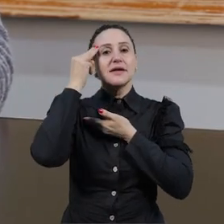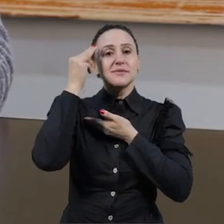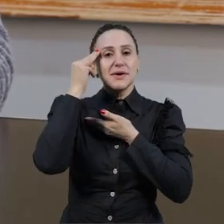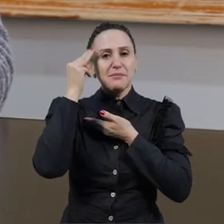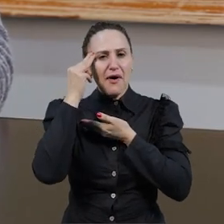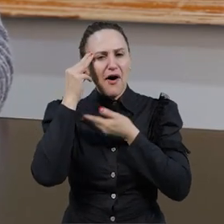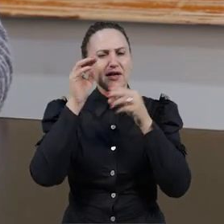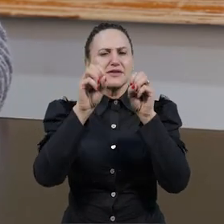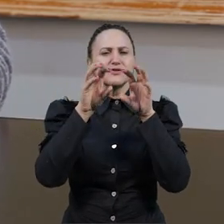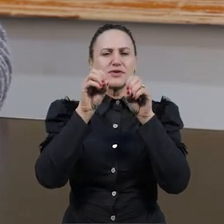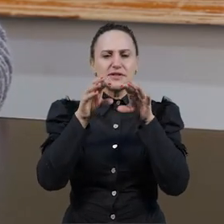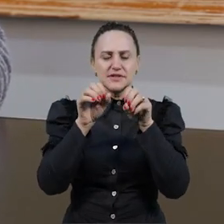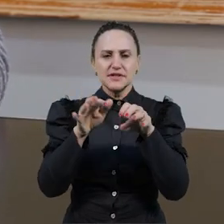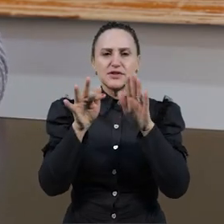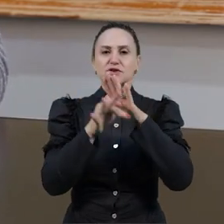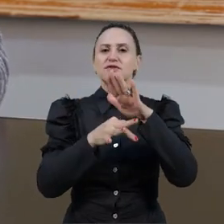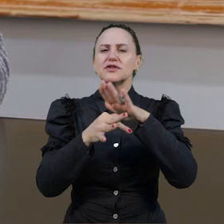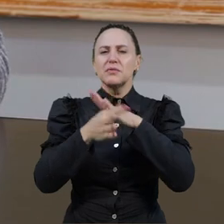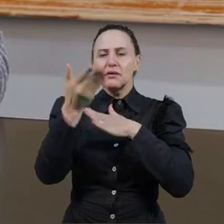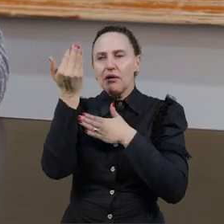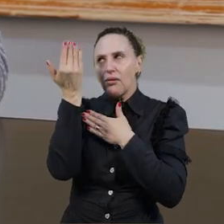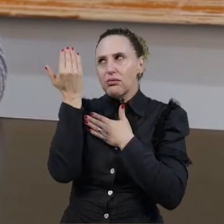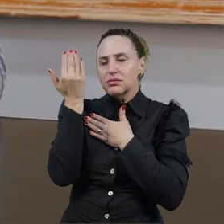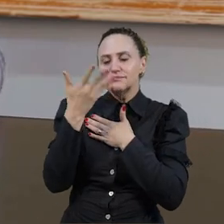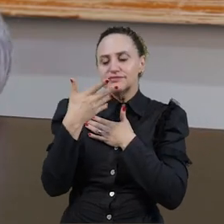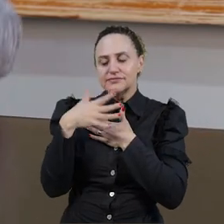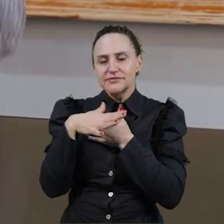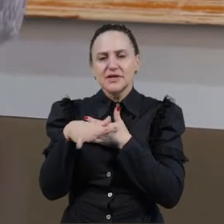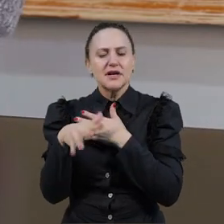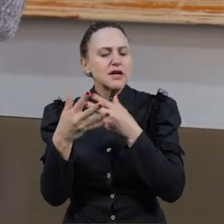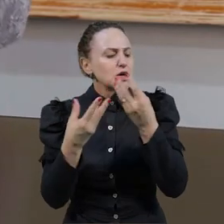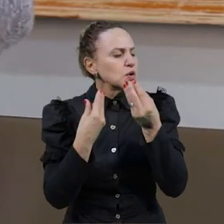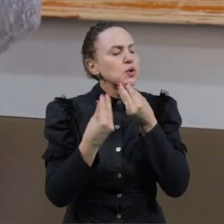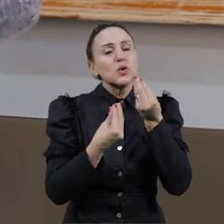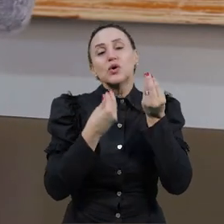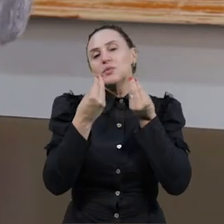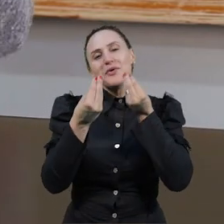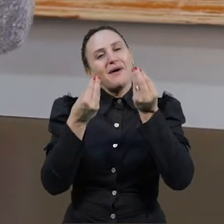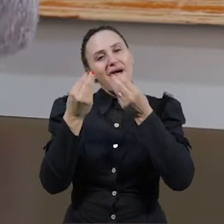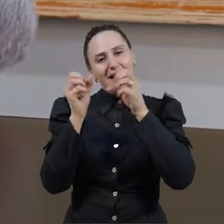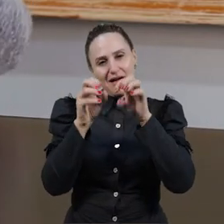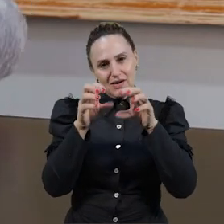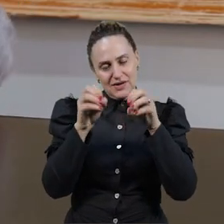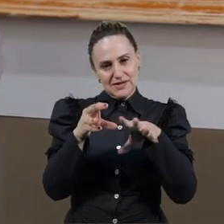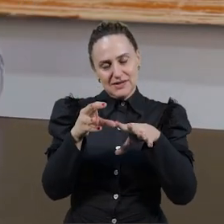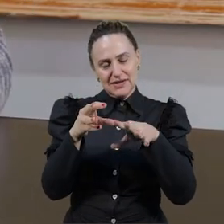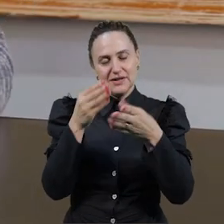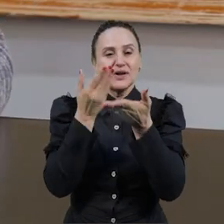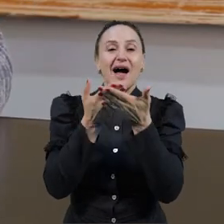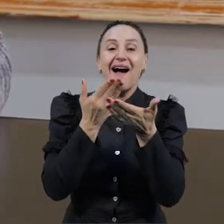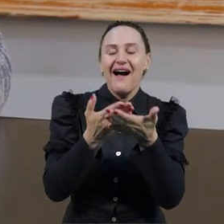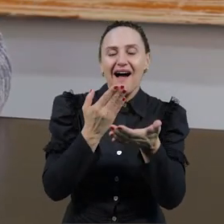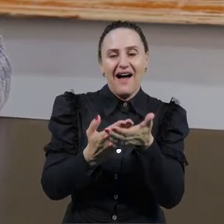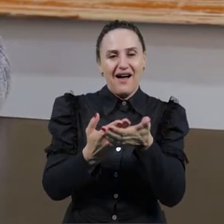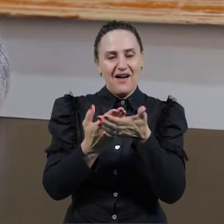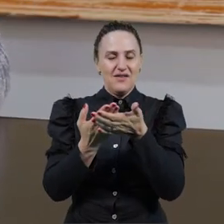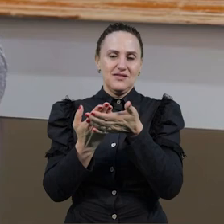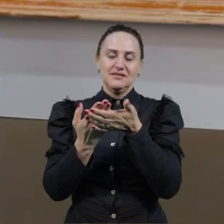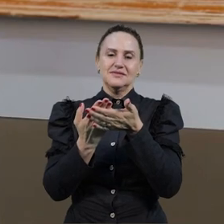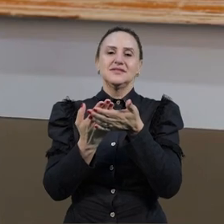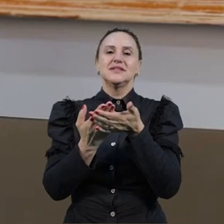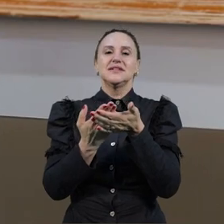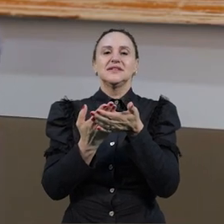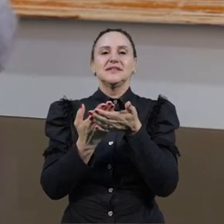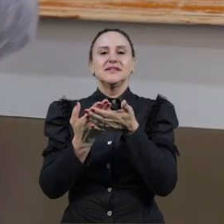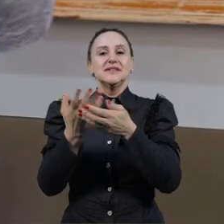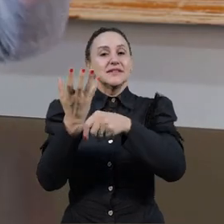do Ensino Fundamental então vocês vão retratar como era como eram as suas aulas dentro das disciplinas